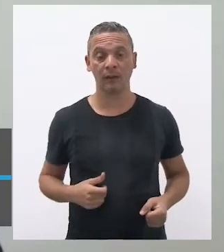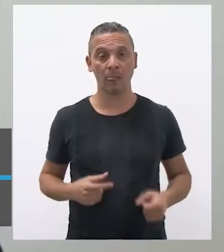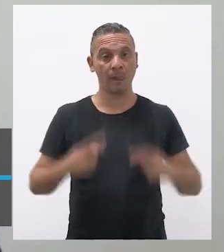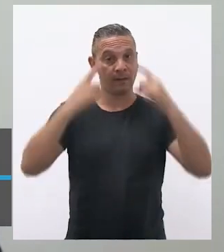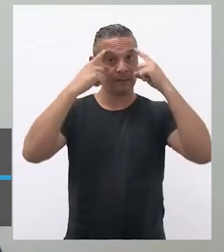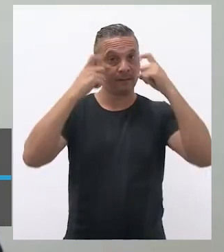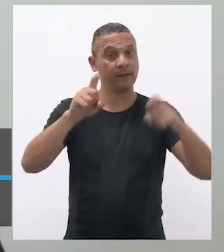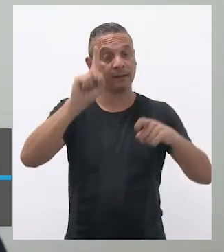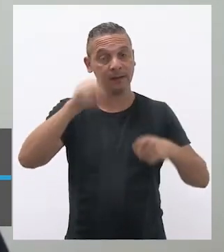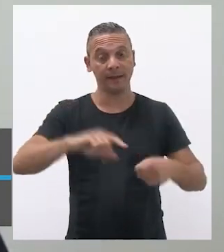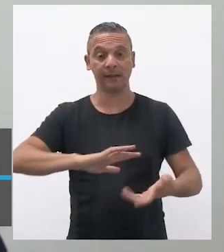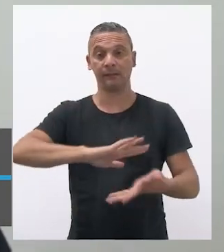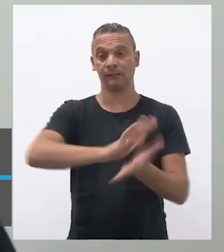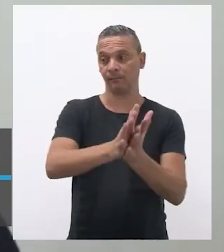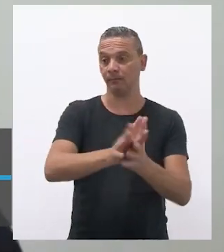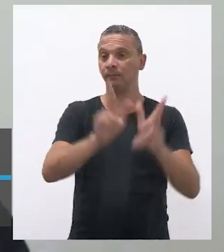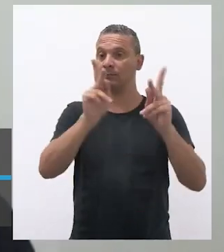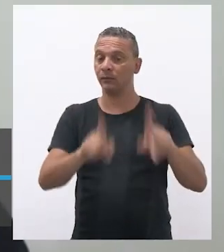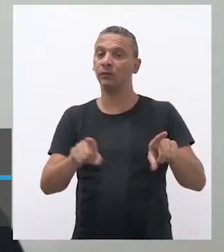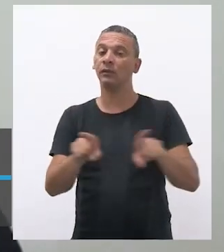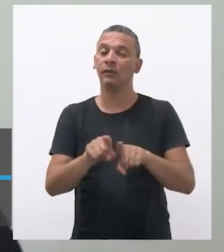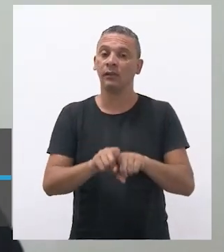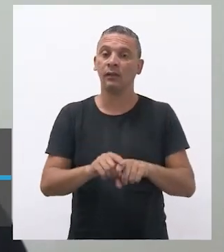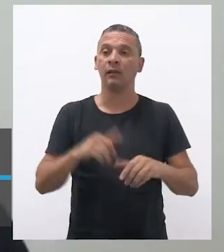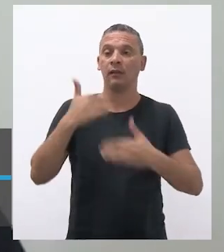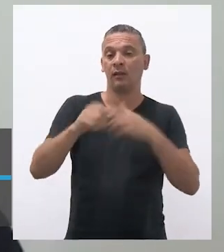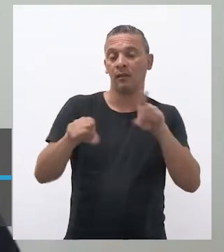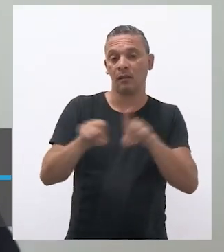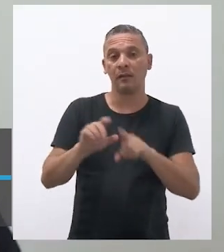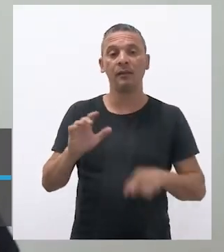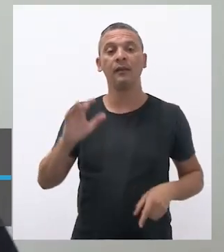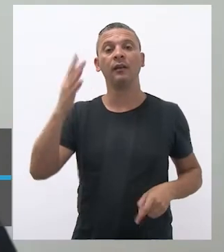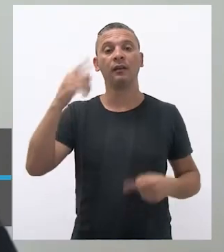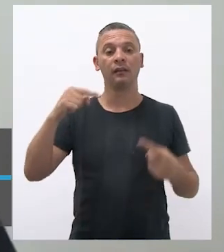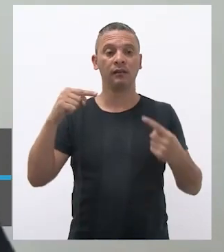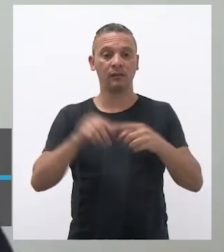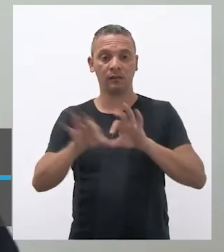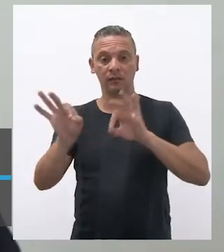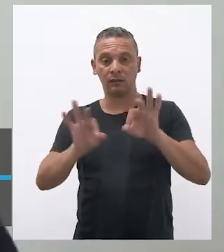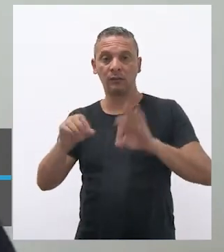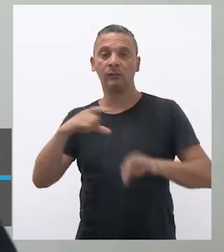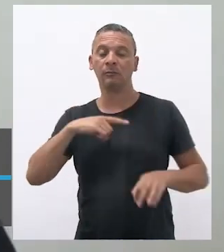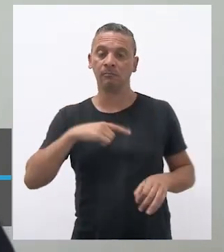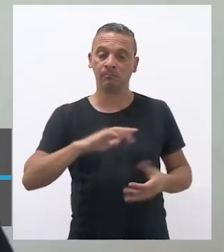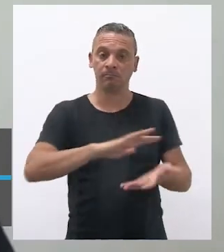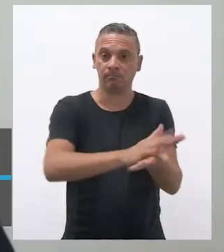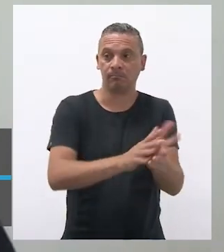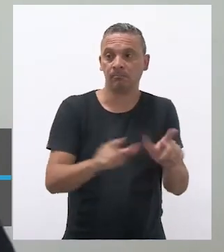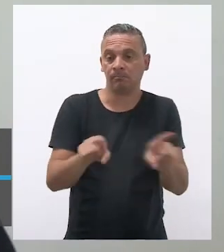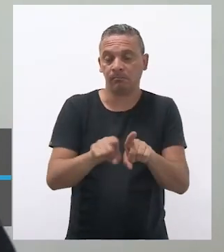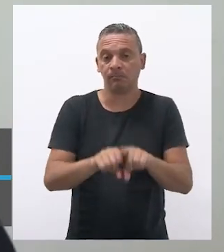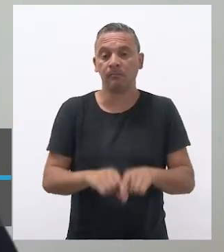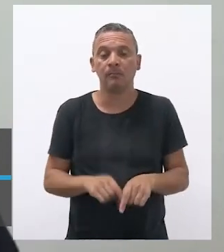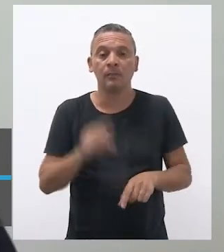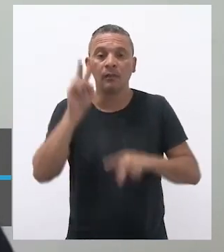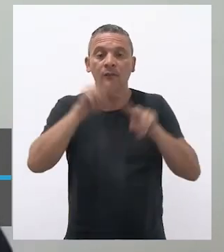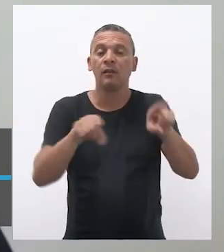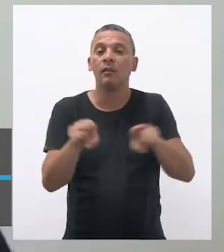né? Ou seja, de manutenção das mulheres nesses papéis ou nesses estigmas tradicionais de gênero. Tanto por isso